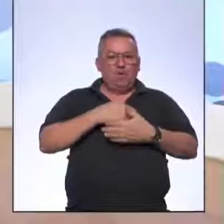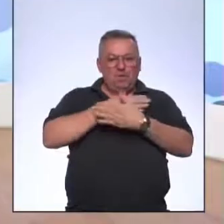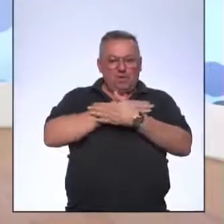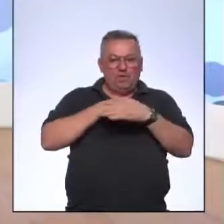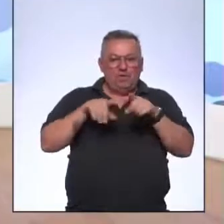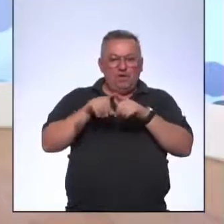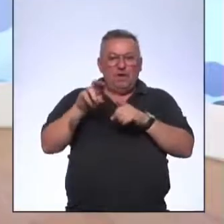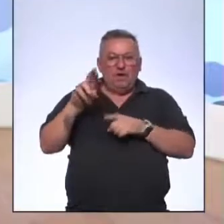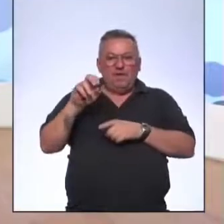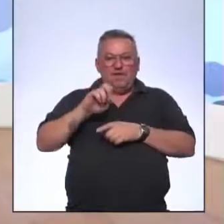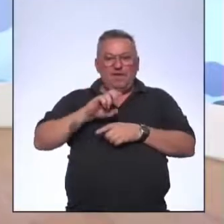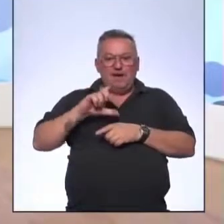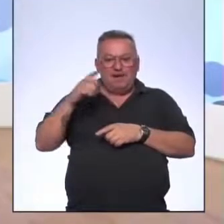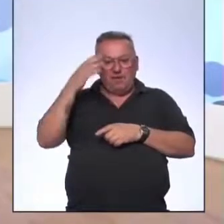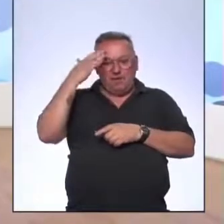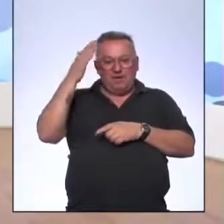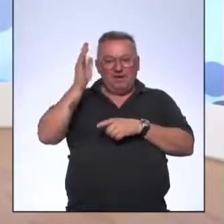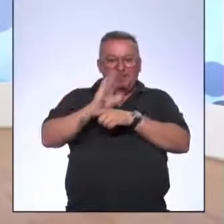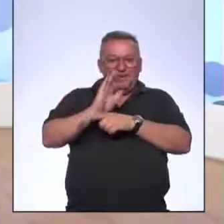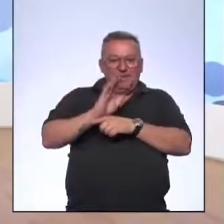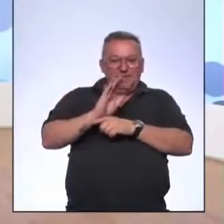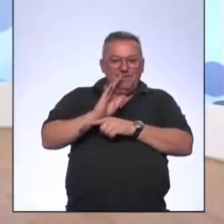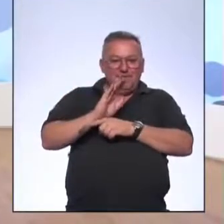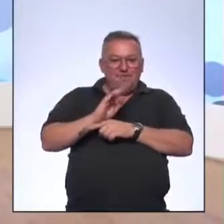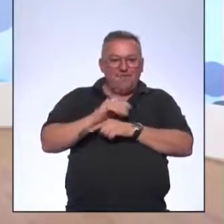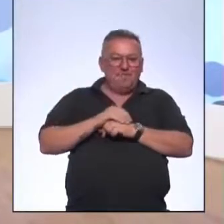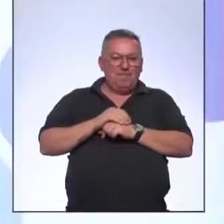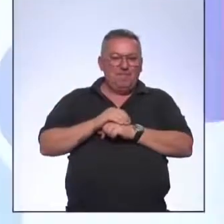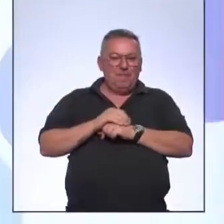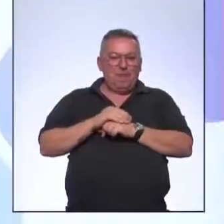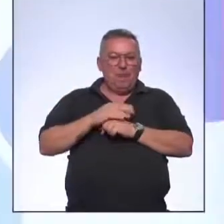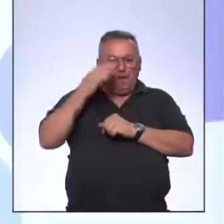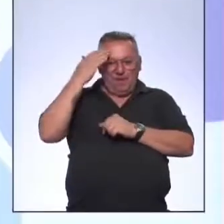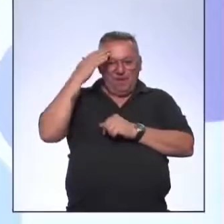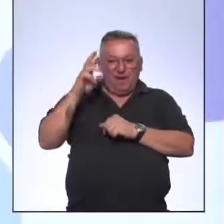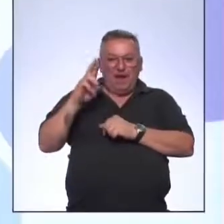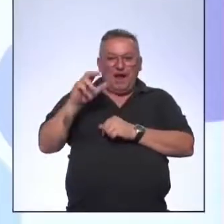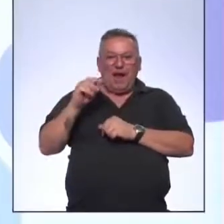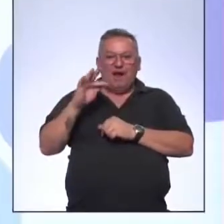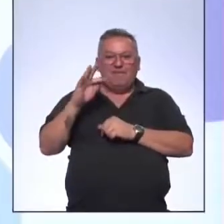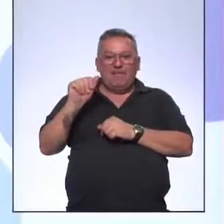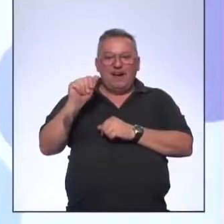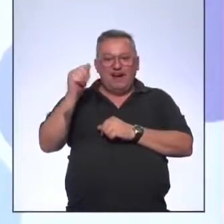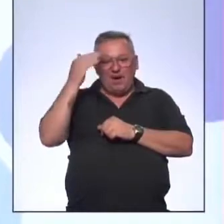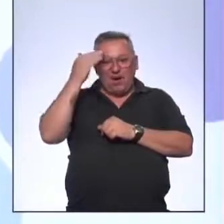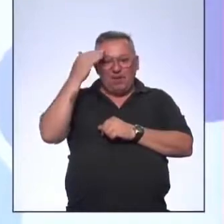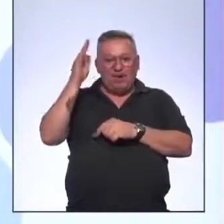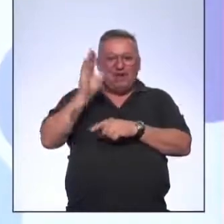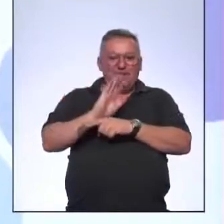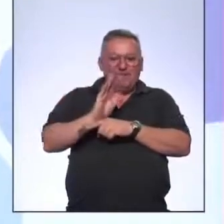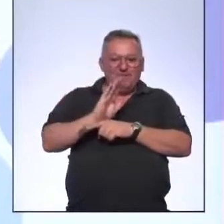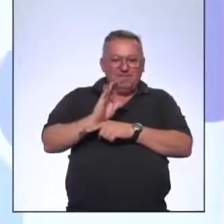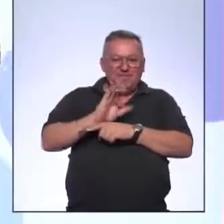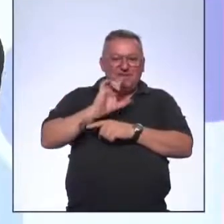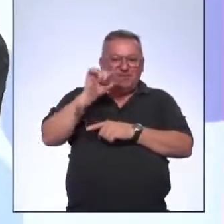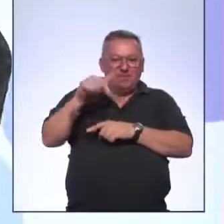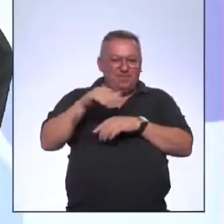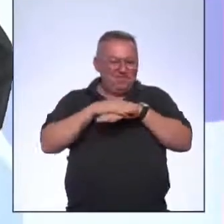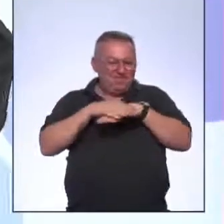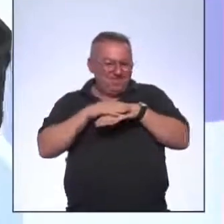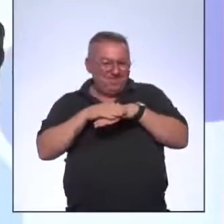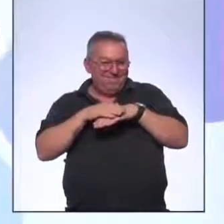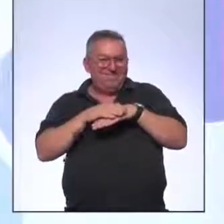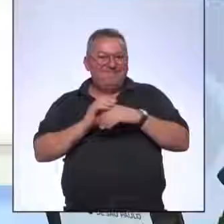abraço aí para o Rafael Obrigado pelo vídeo tá mandando mensagem aqui obrigado Rafa valeu mesmo pelo vídeo depois a gente